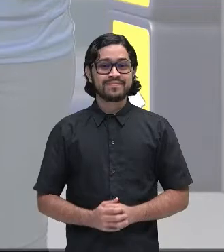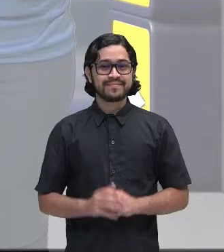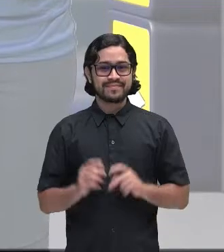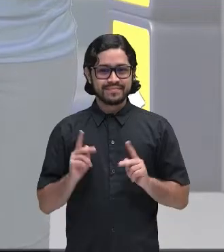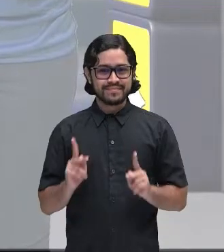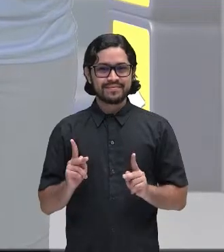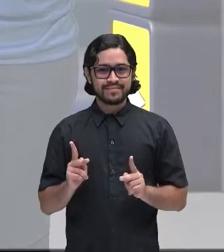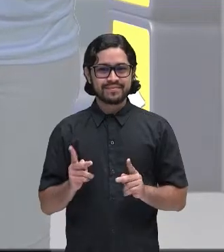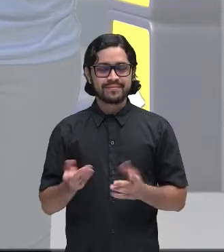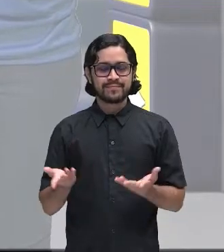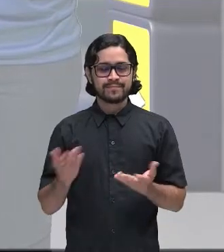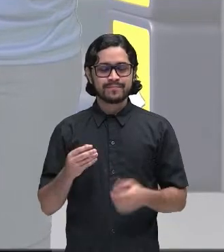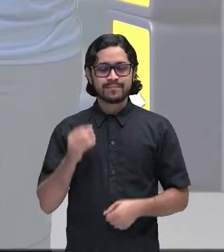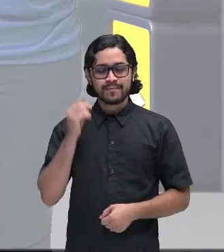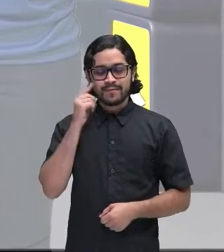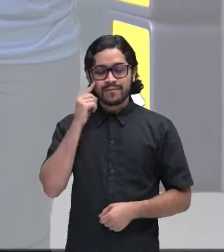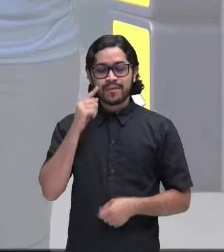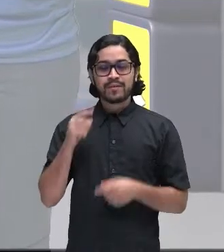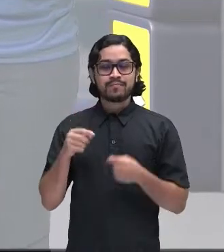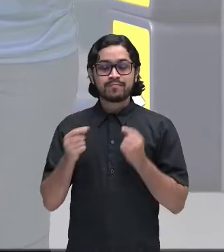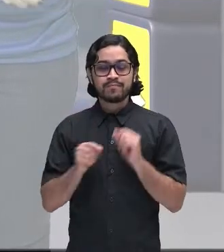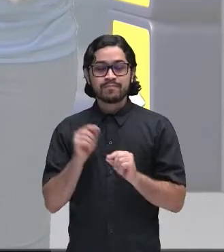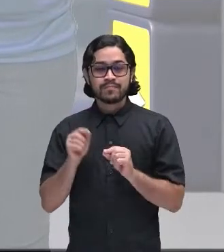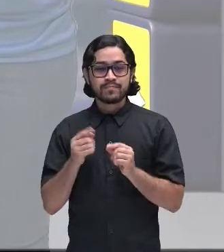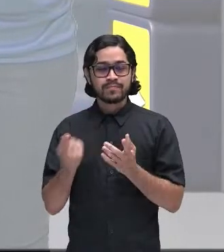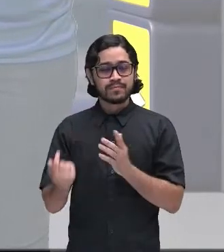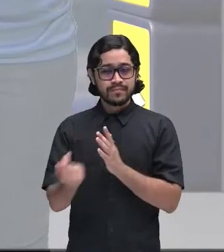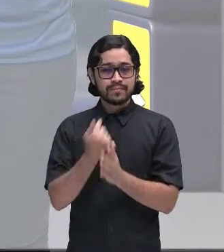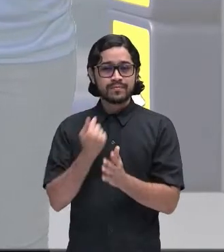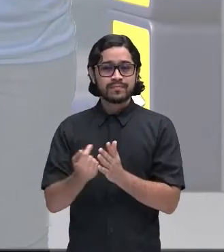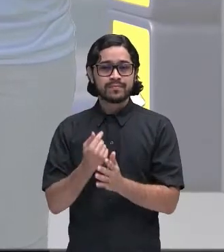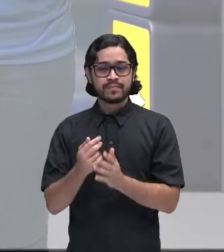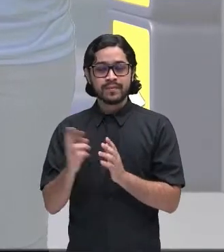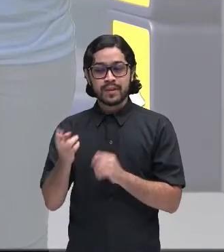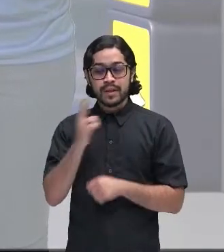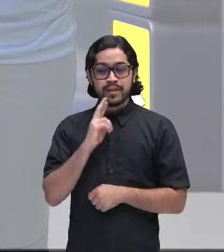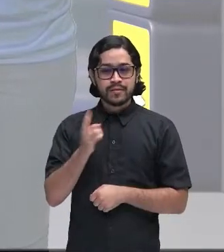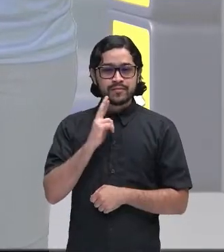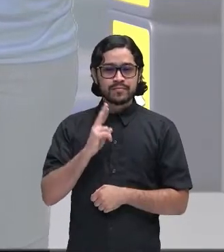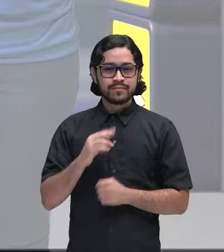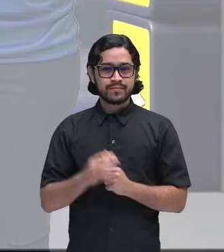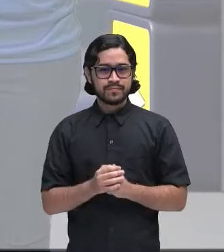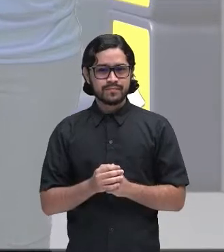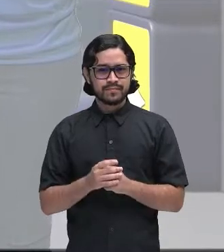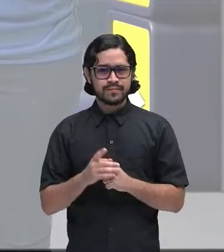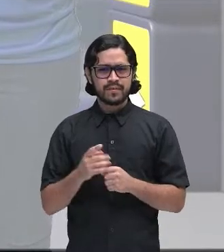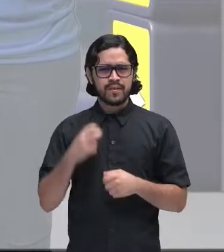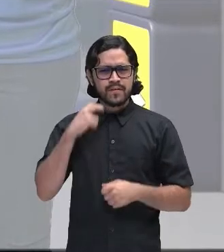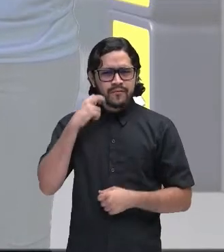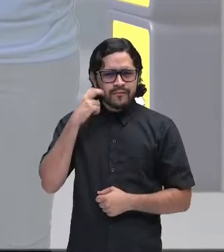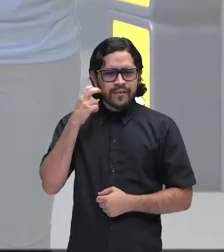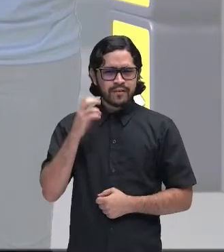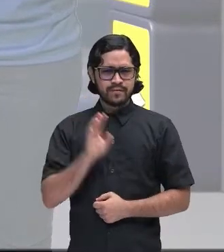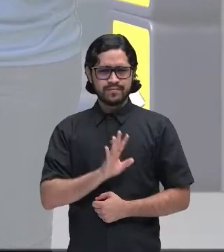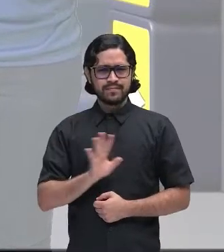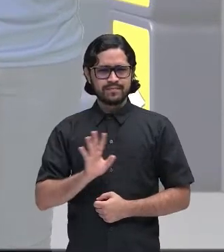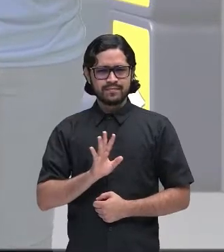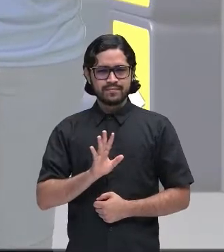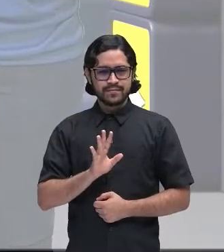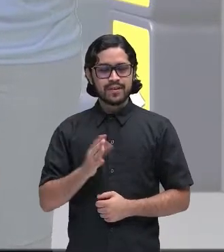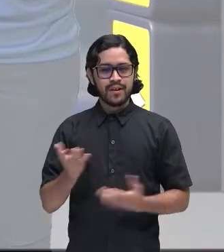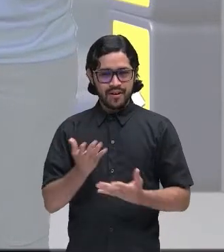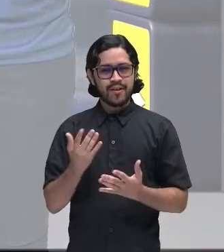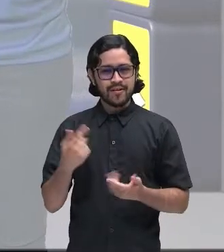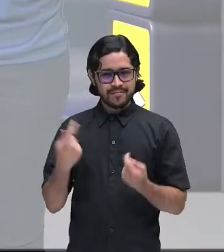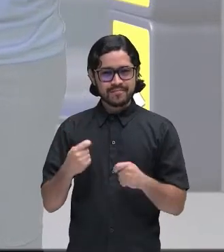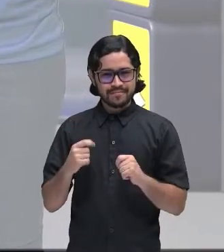Ok, vamos ver quem respondeu, né? Quem teve a coragem de colocar aí. Gente, não tenham vergonha, por favor. Esse momento é o momento de acertar e